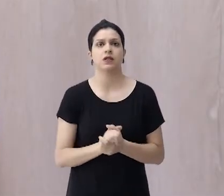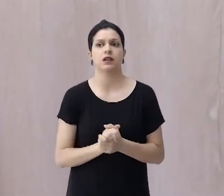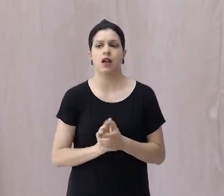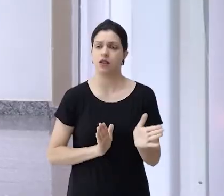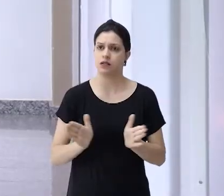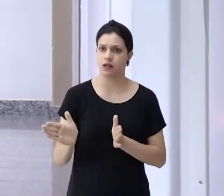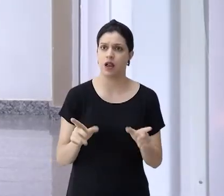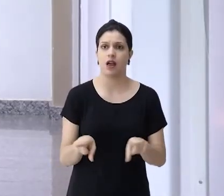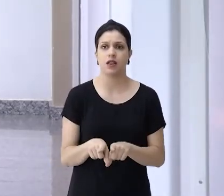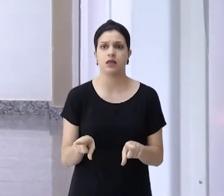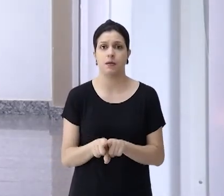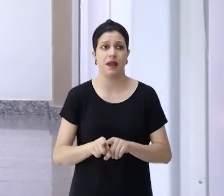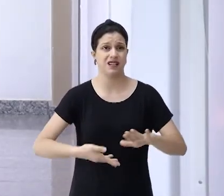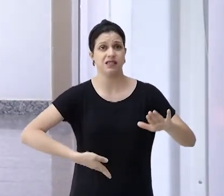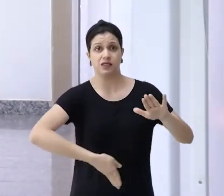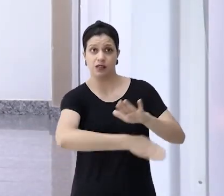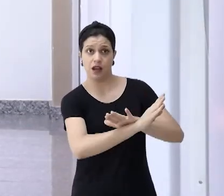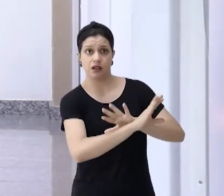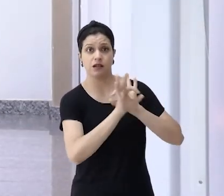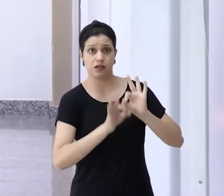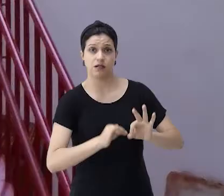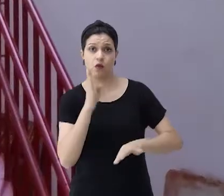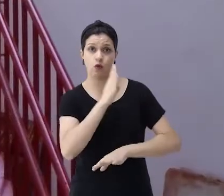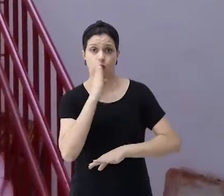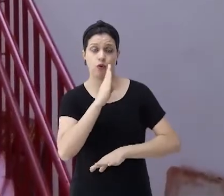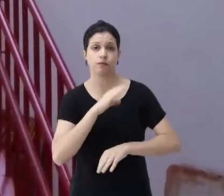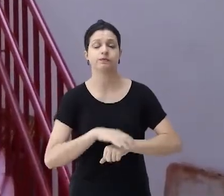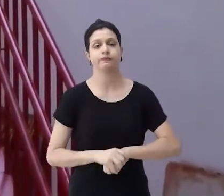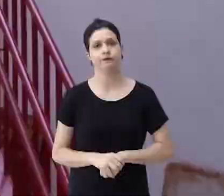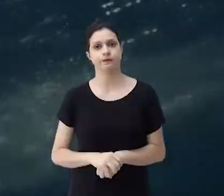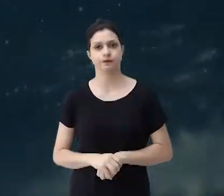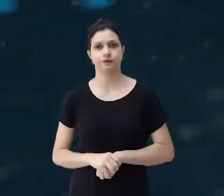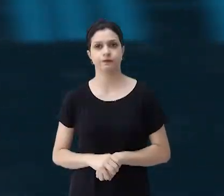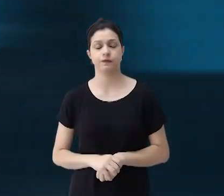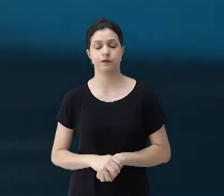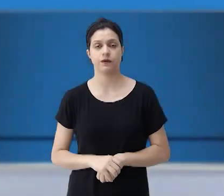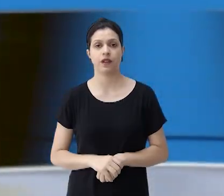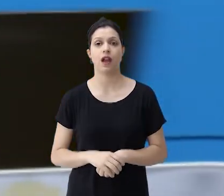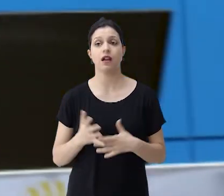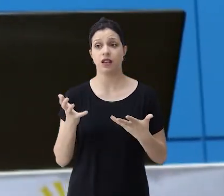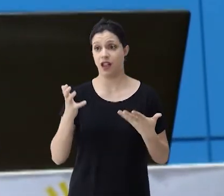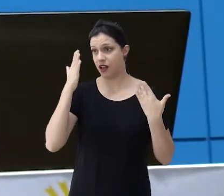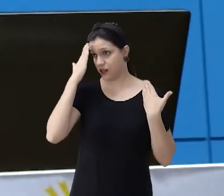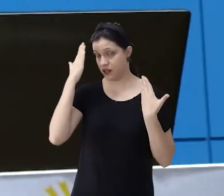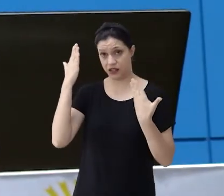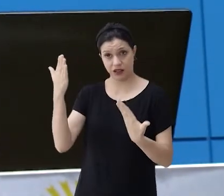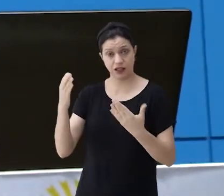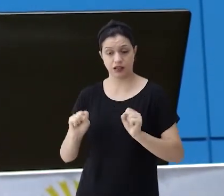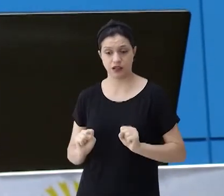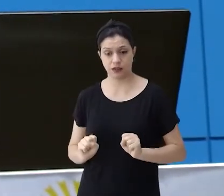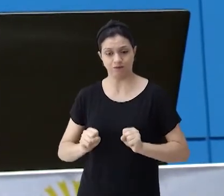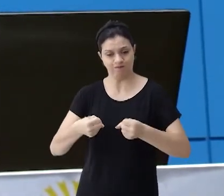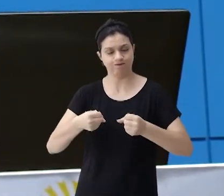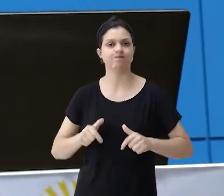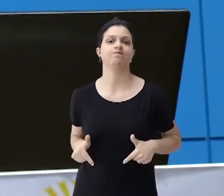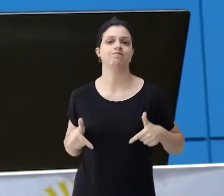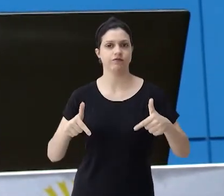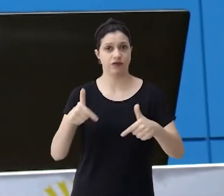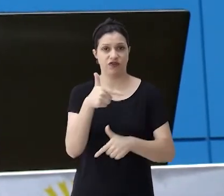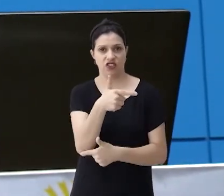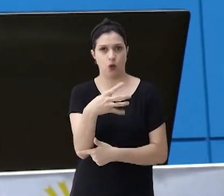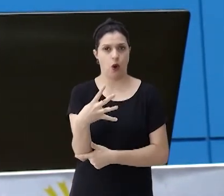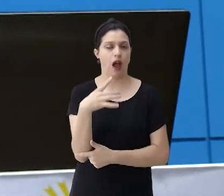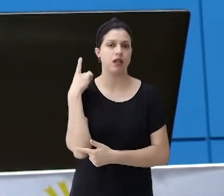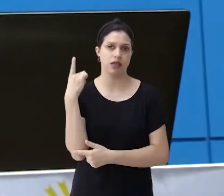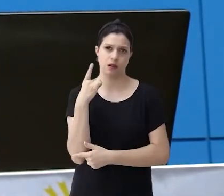necessidade especial. Fizemos as saídas emergenciais, que aqui não tinha na casa. Eu queria agradecer ao empenho dos